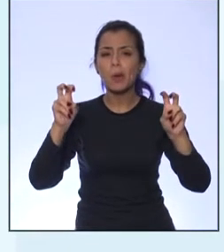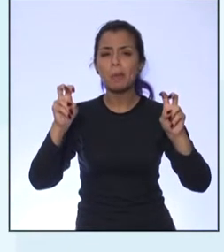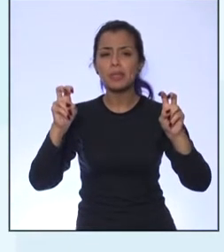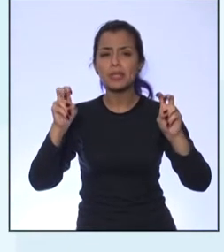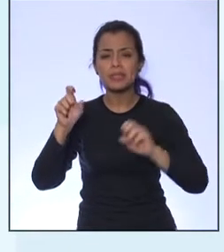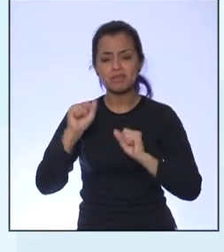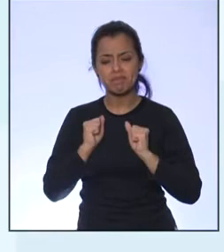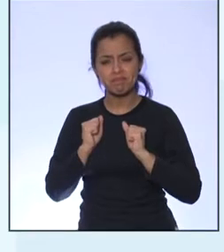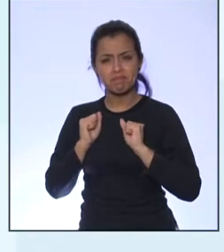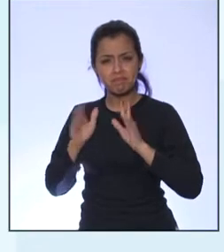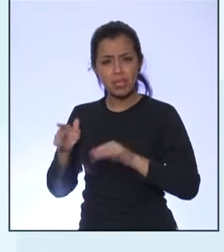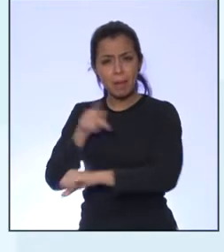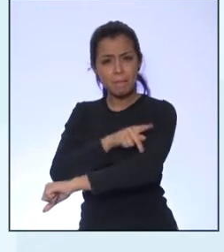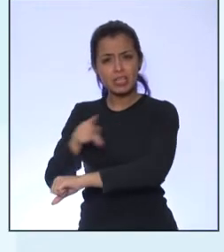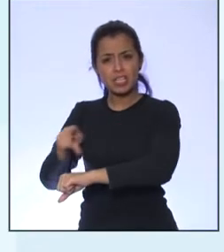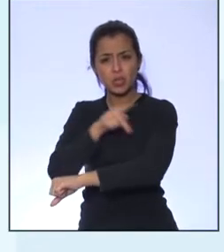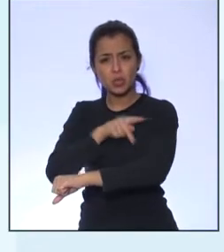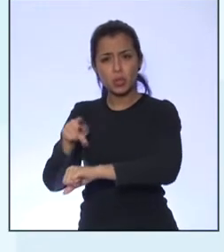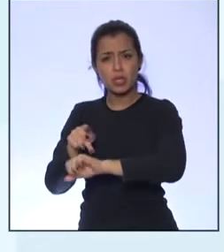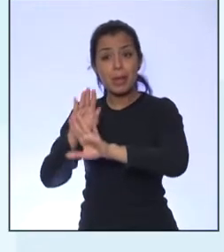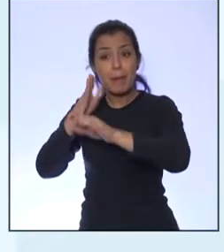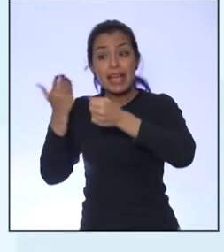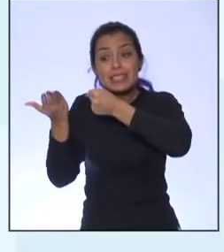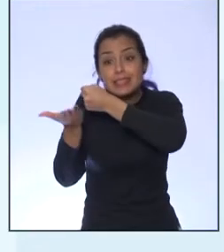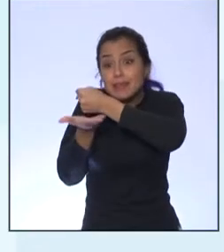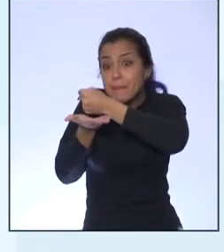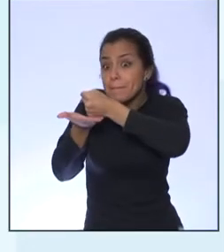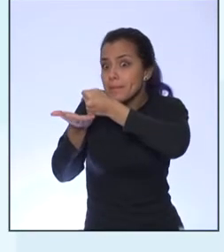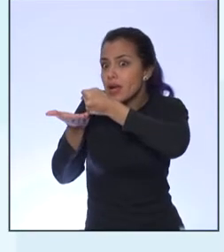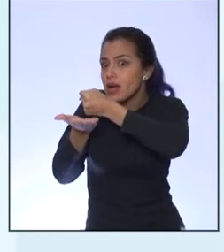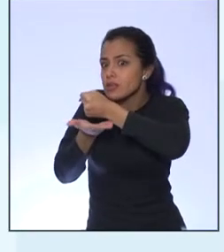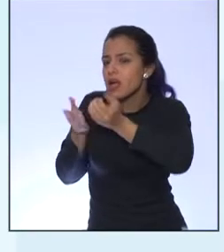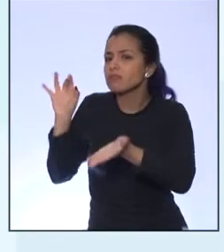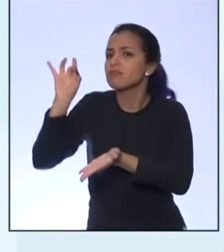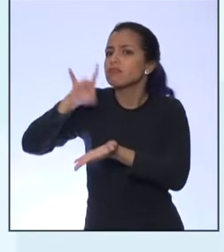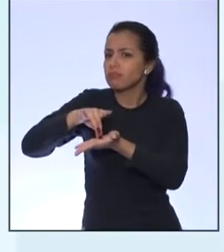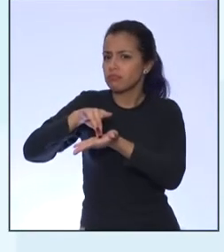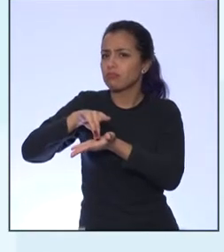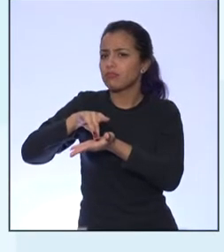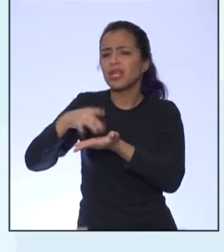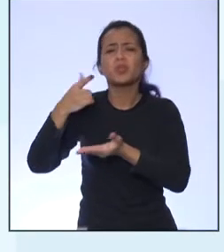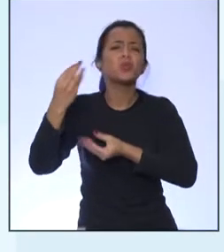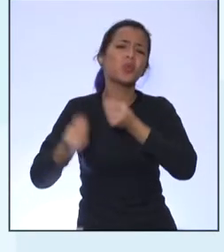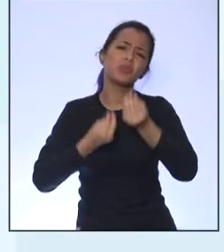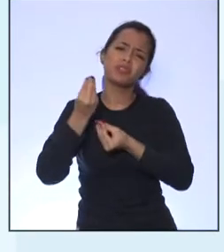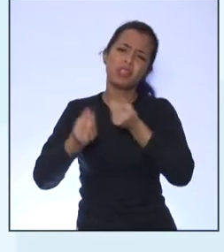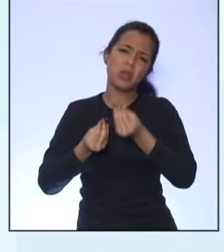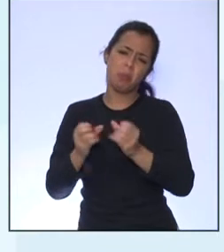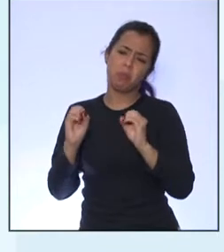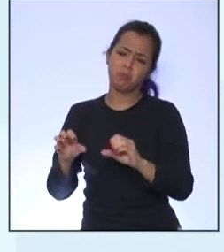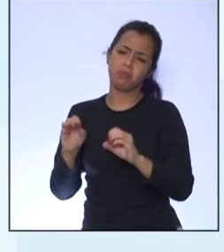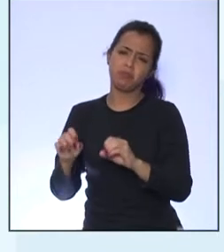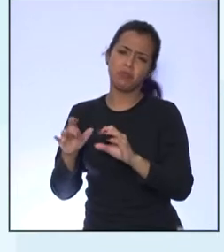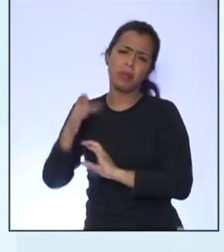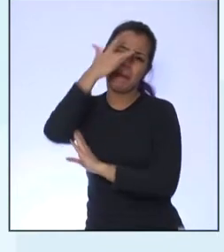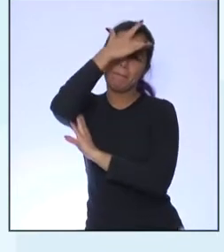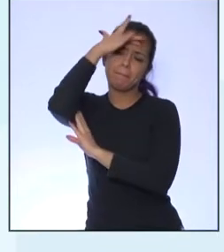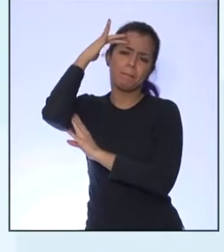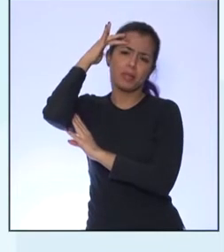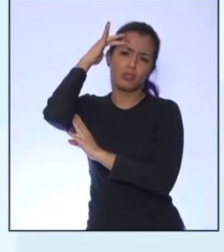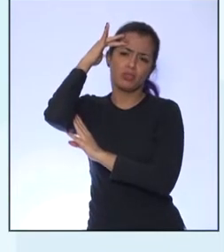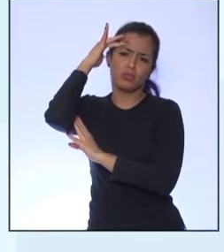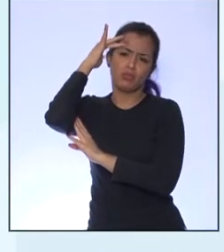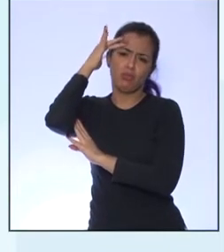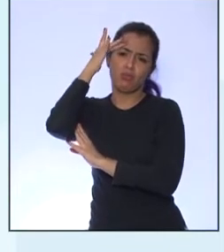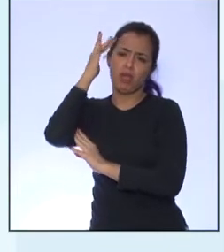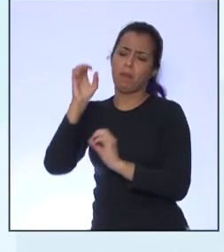pedagógicas com base em evidências. Não dá mais para a gente pensar em formar pessoas, em trabalhar a formação de nossos